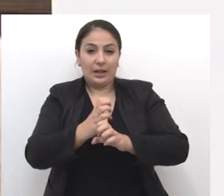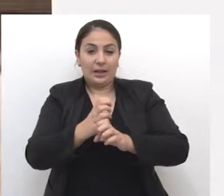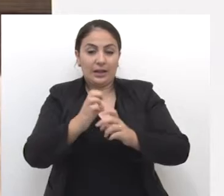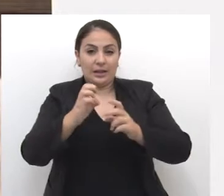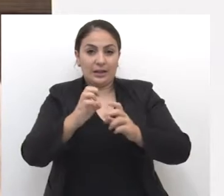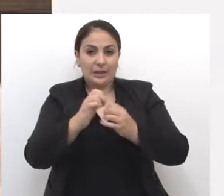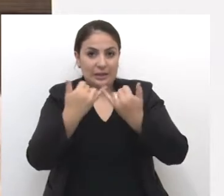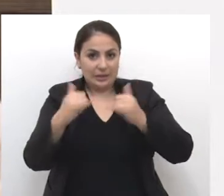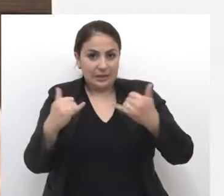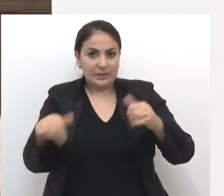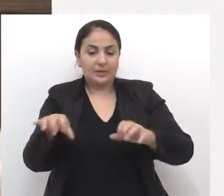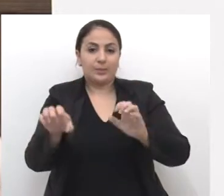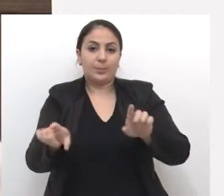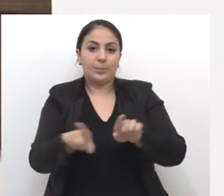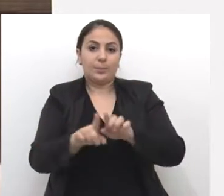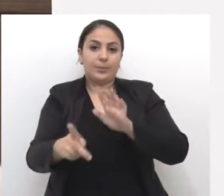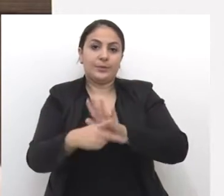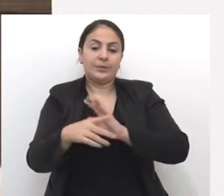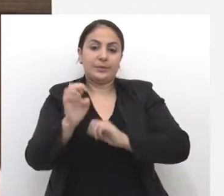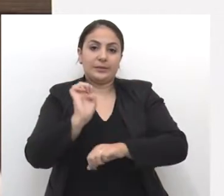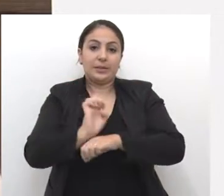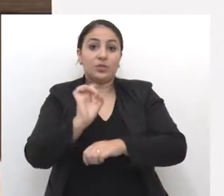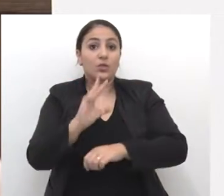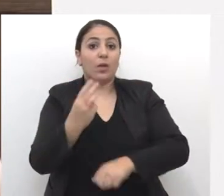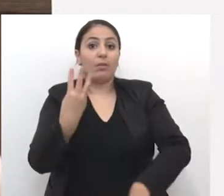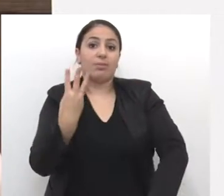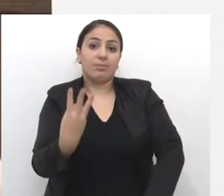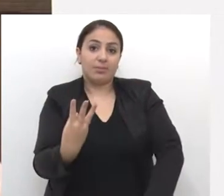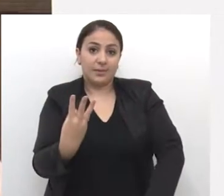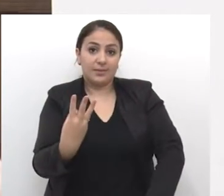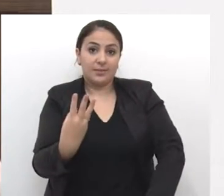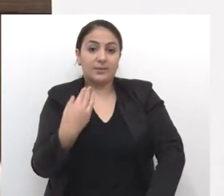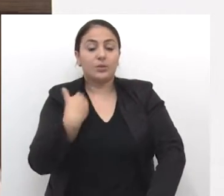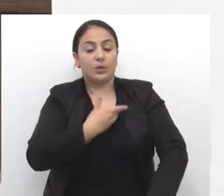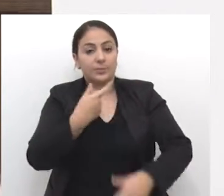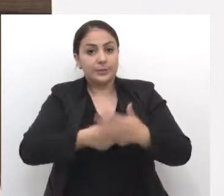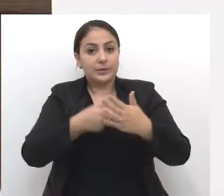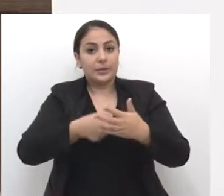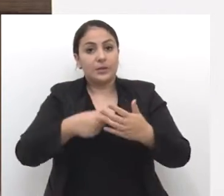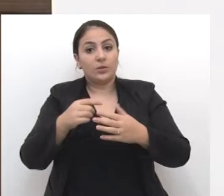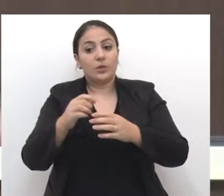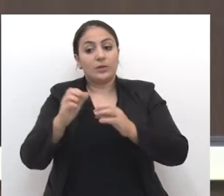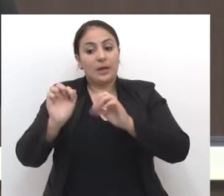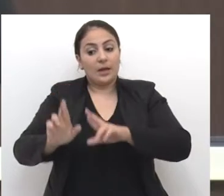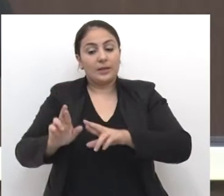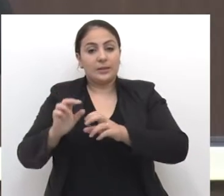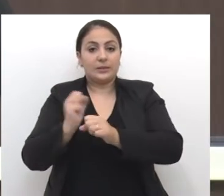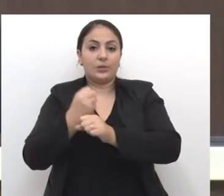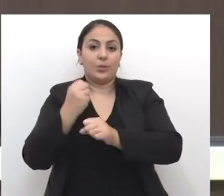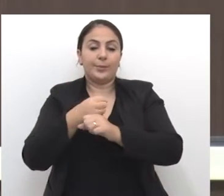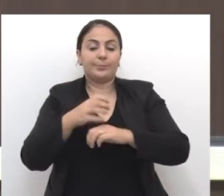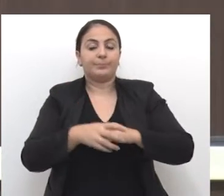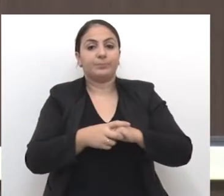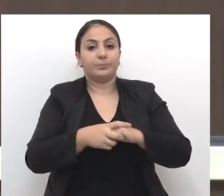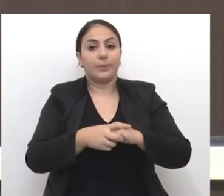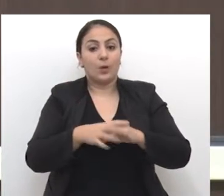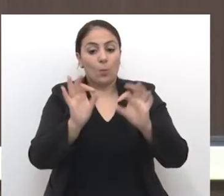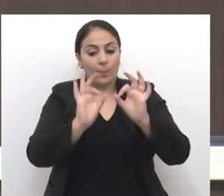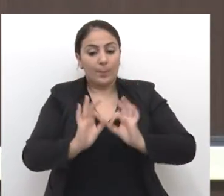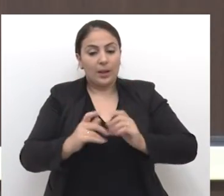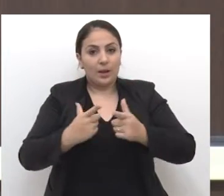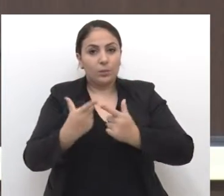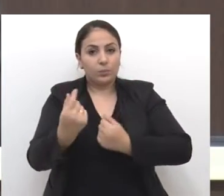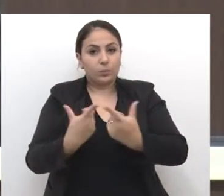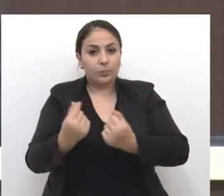3, mas a gente está providenciando isso, junto ao setor de obras, né, que é o que eu faço parte na coordenadoria. O plano de evacuação é